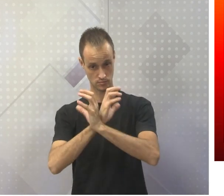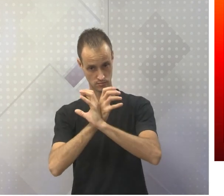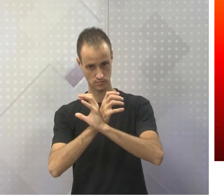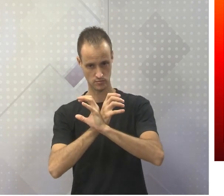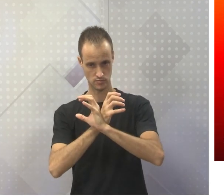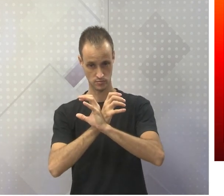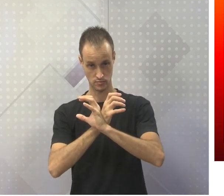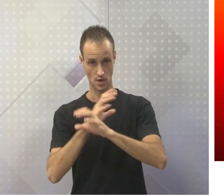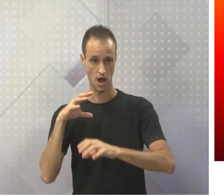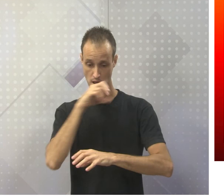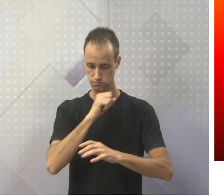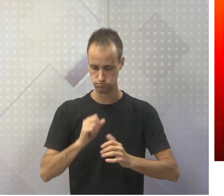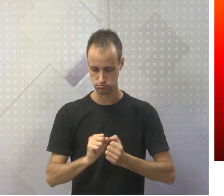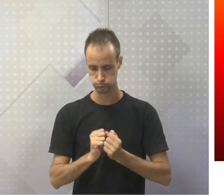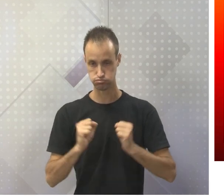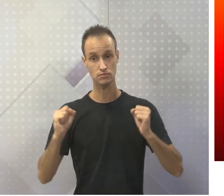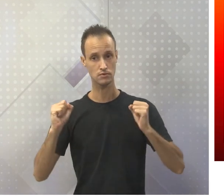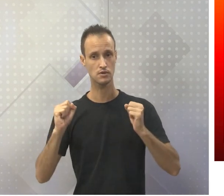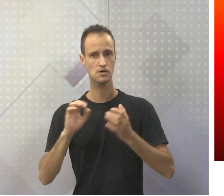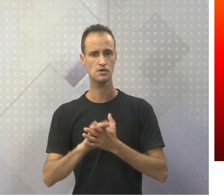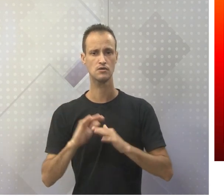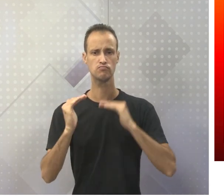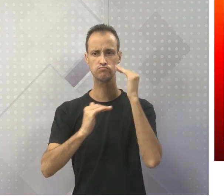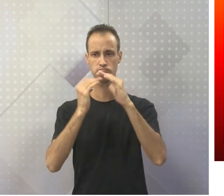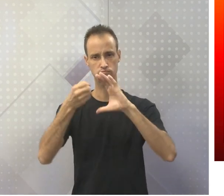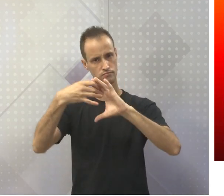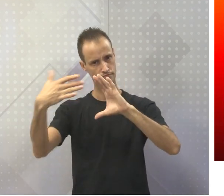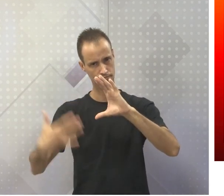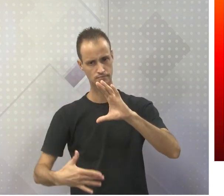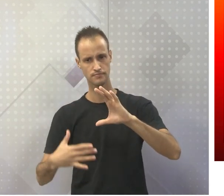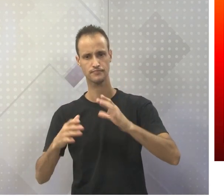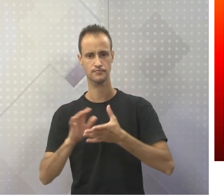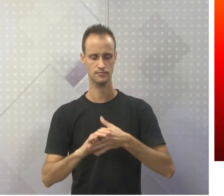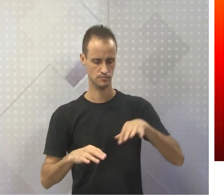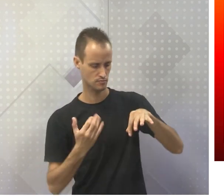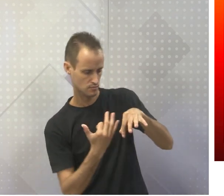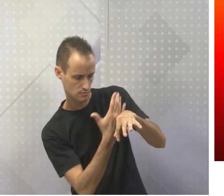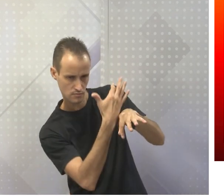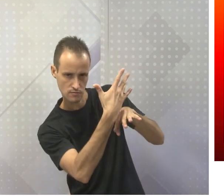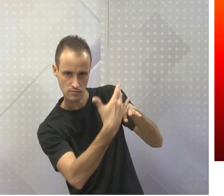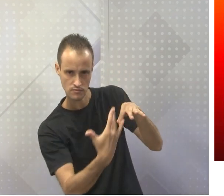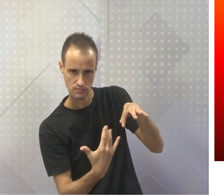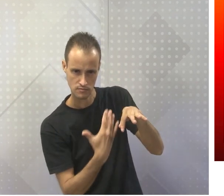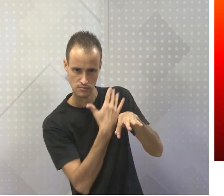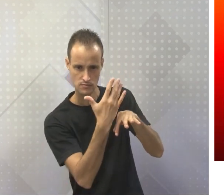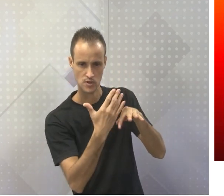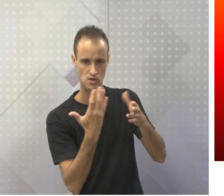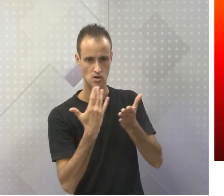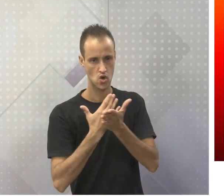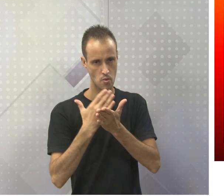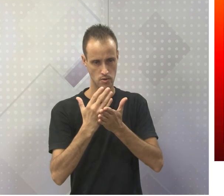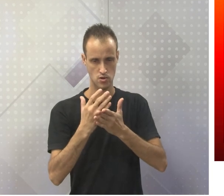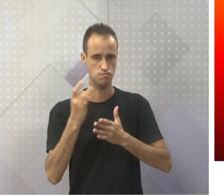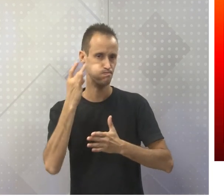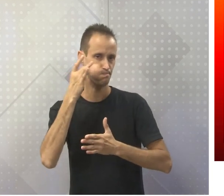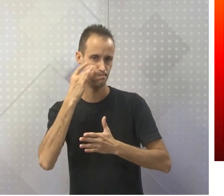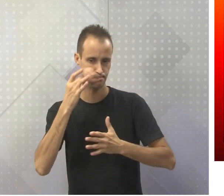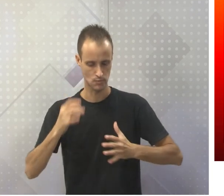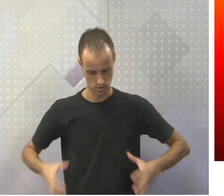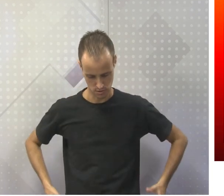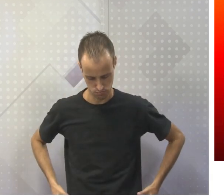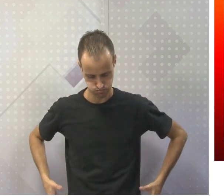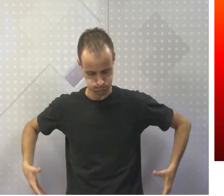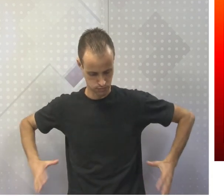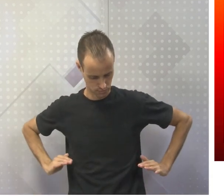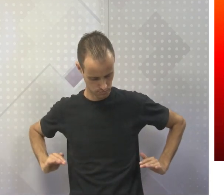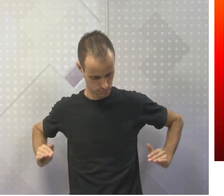ela cresce mais rápido que o menino. Desenvolve características sexuais, como os pelos pubianos, ela começa a guardar gordura no quadril,